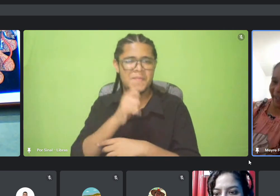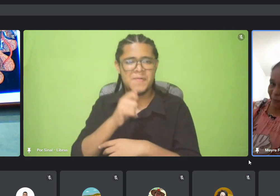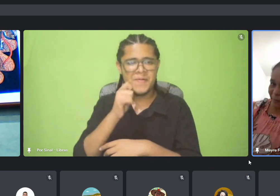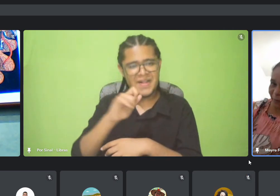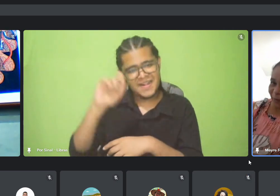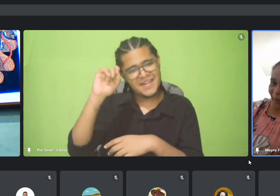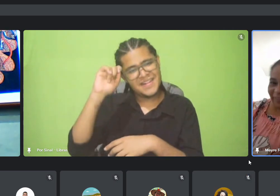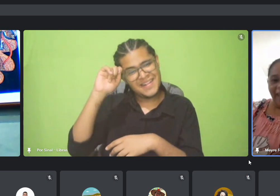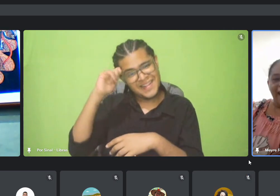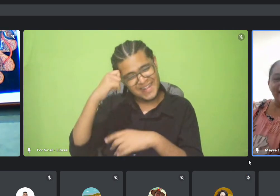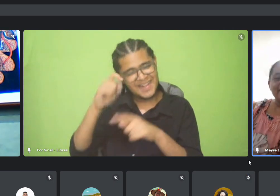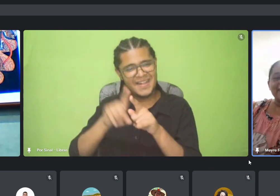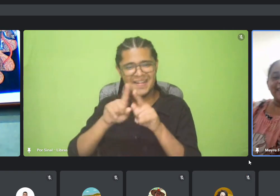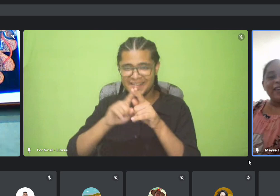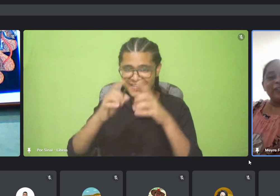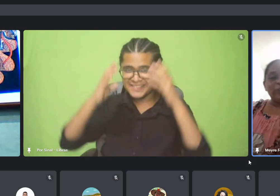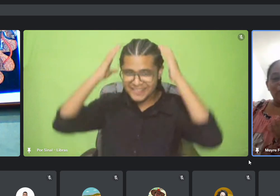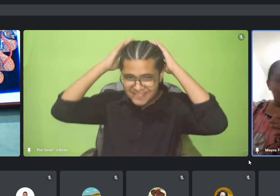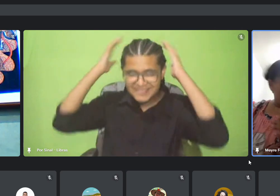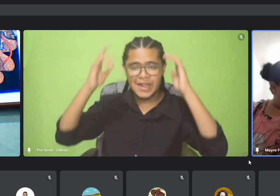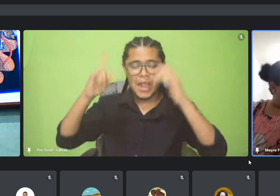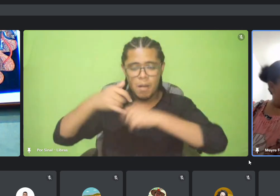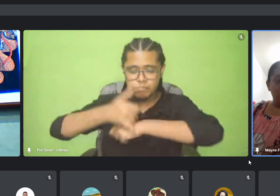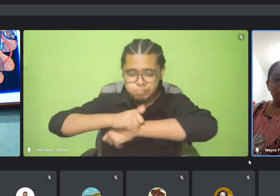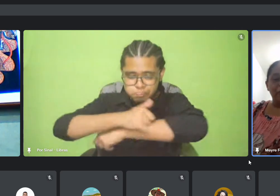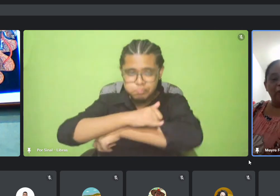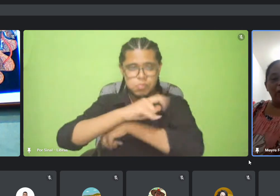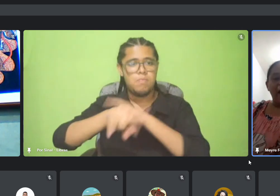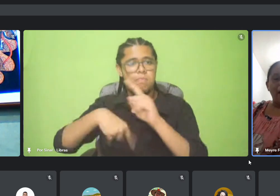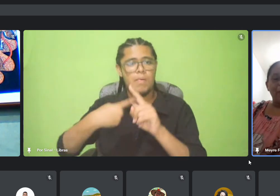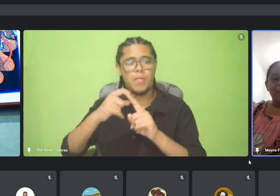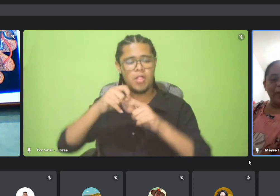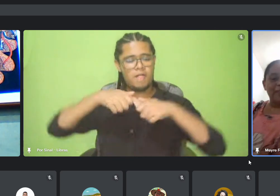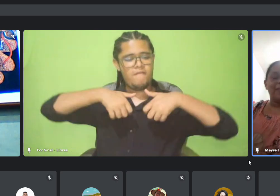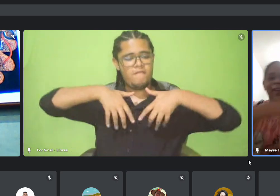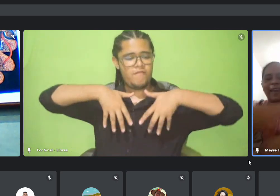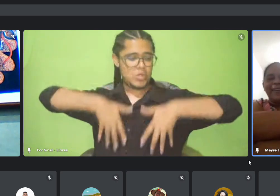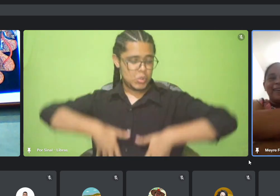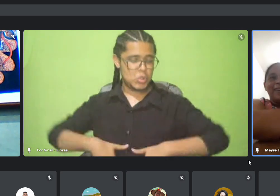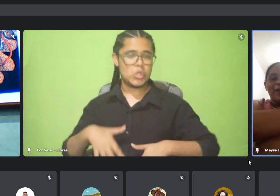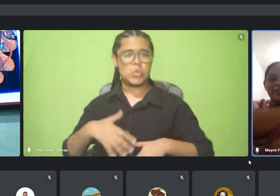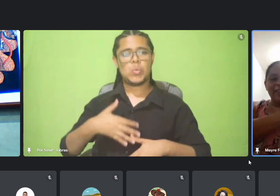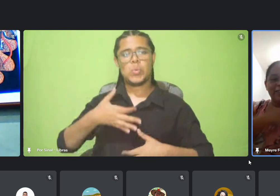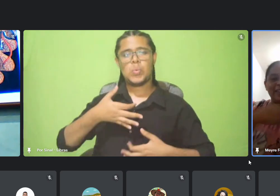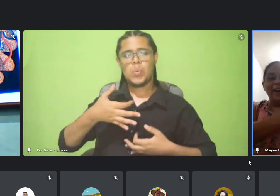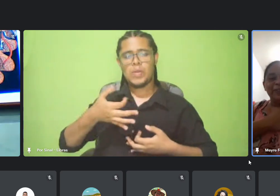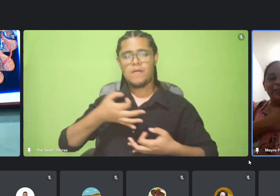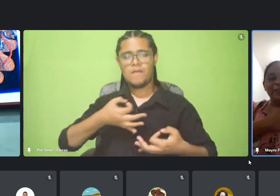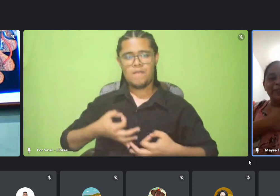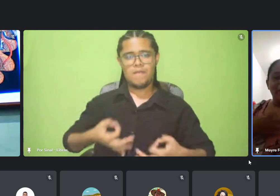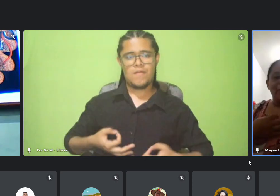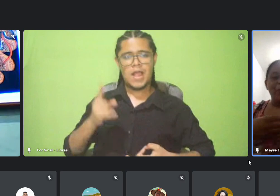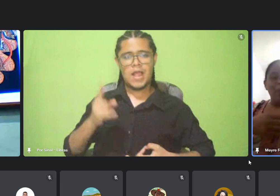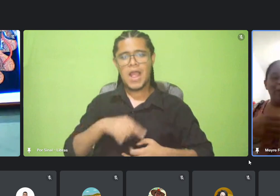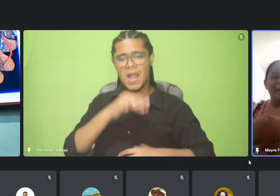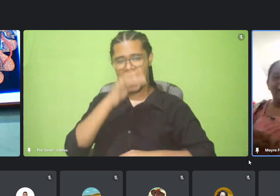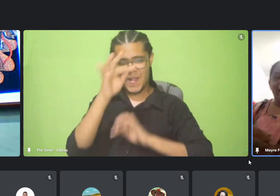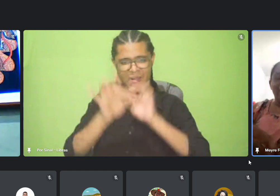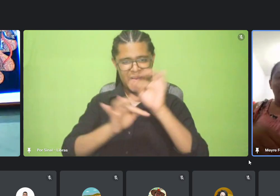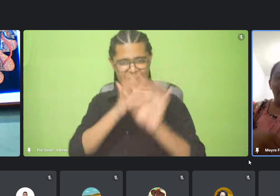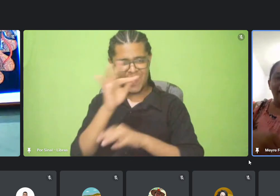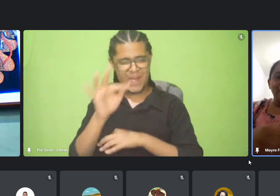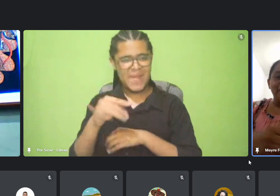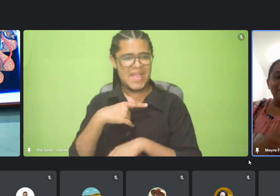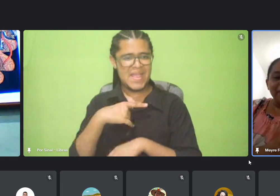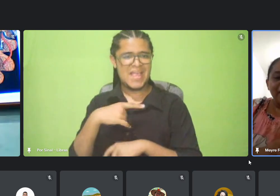amarrado, tô tô atrás, tô vestindo o vestido floral, assim, eu acho que é cigano, né, que tem um ombro aqui que